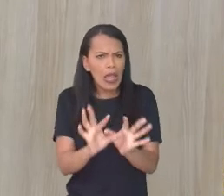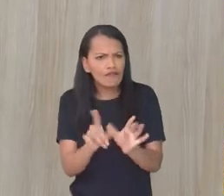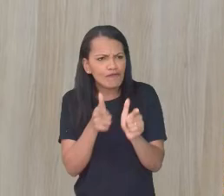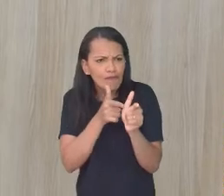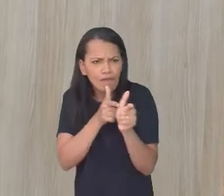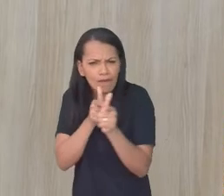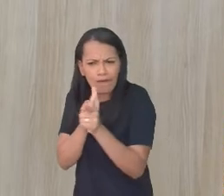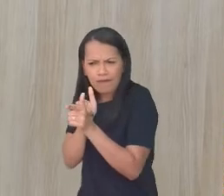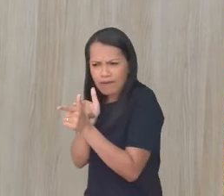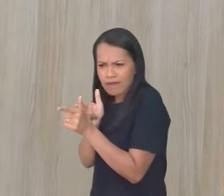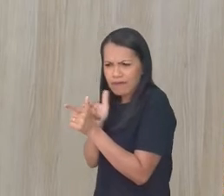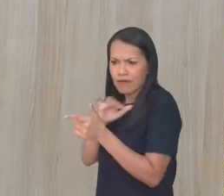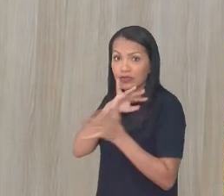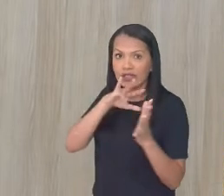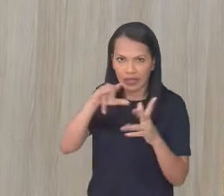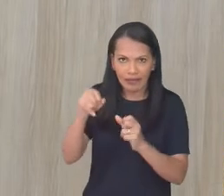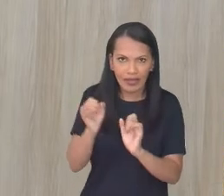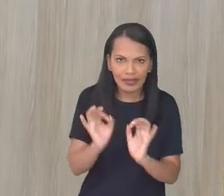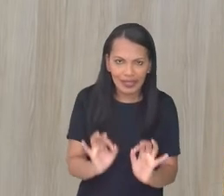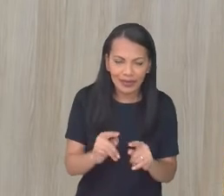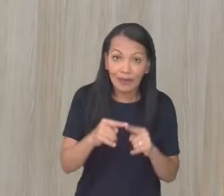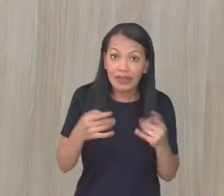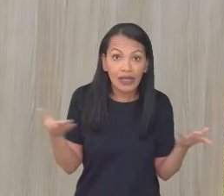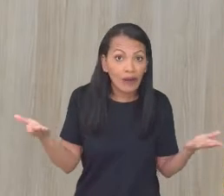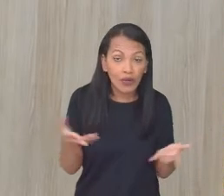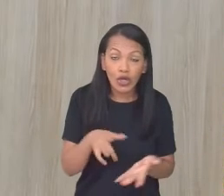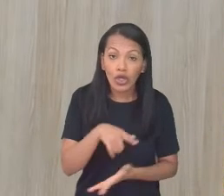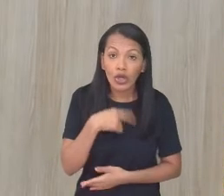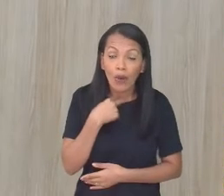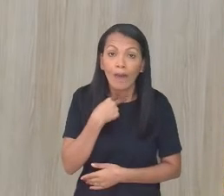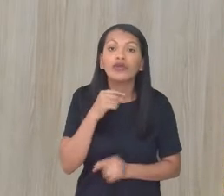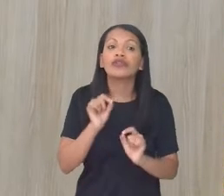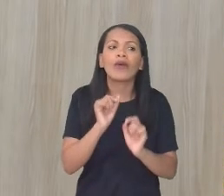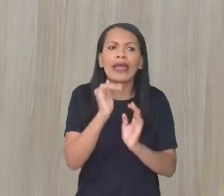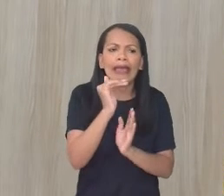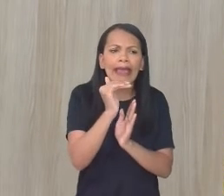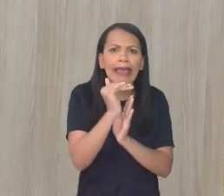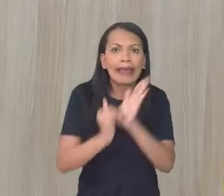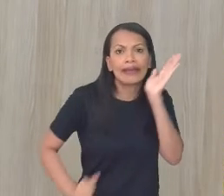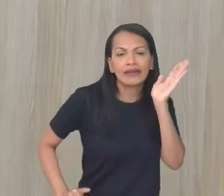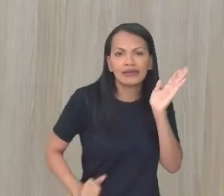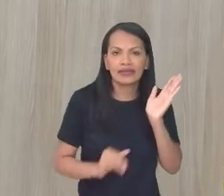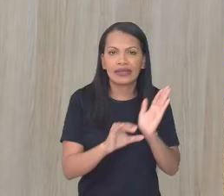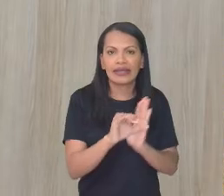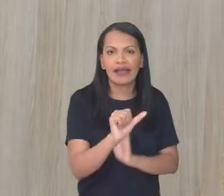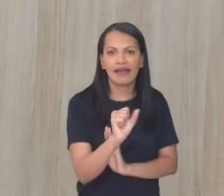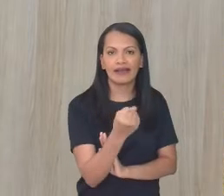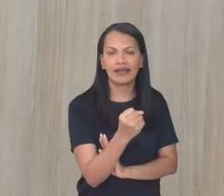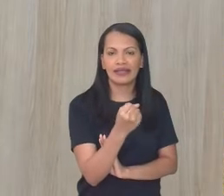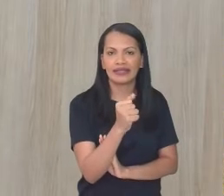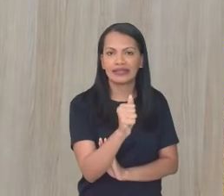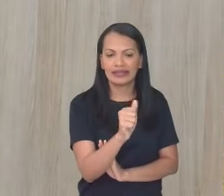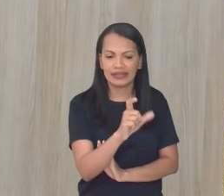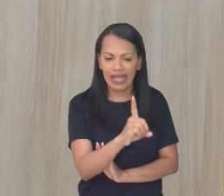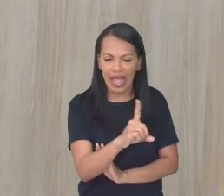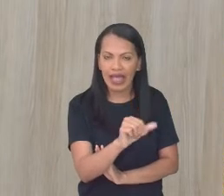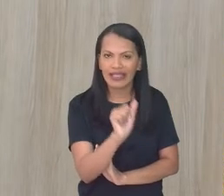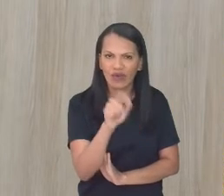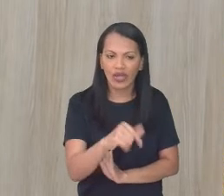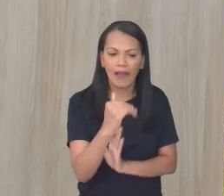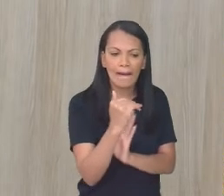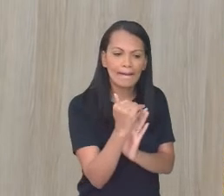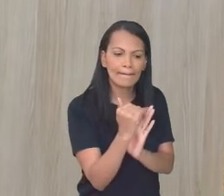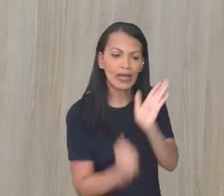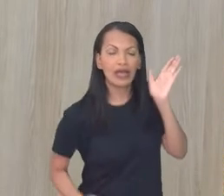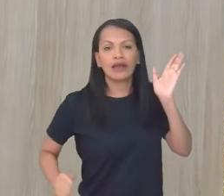sentido das palavras, não é? Caçada com cedilha está falando da caça aos animais, não é? Caçada com duplo S